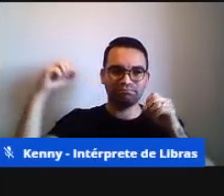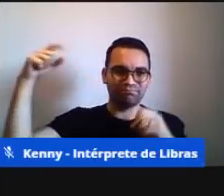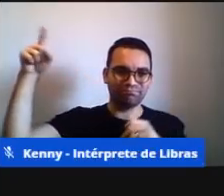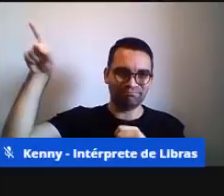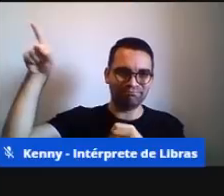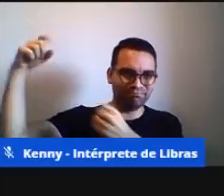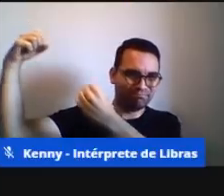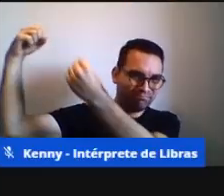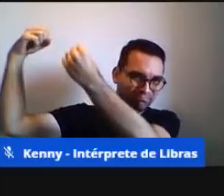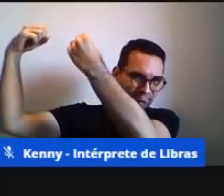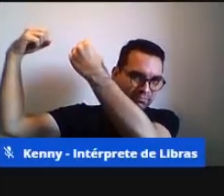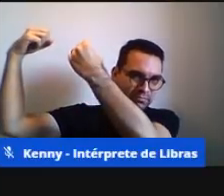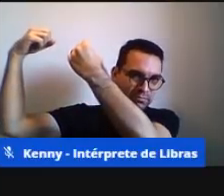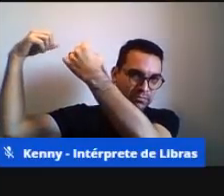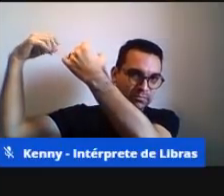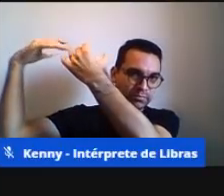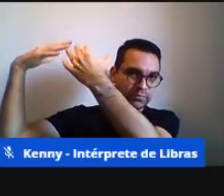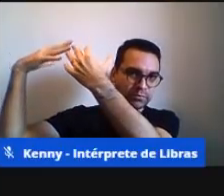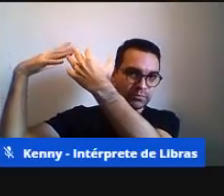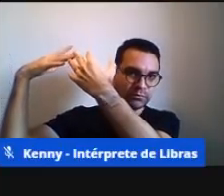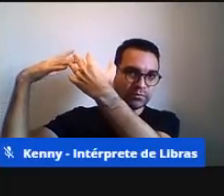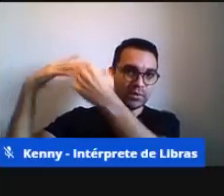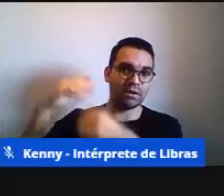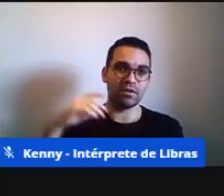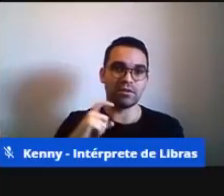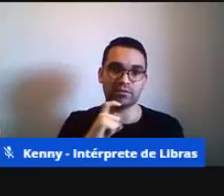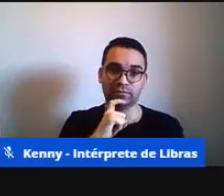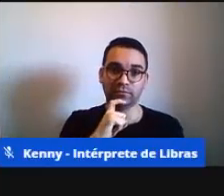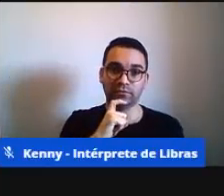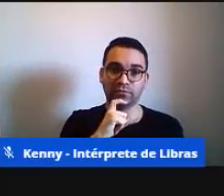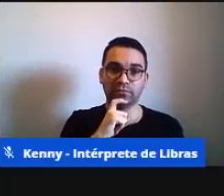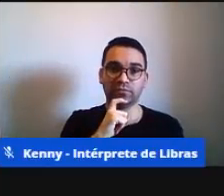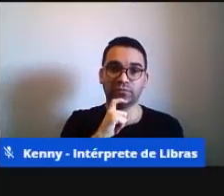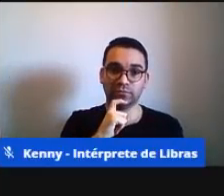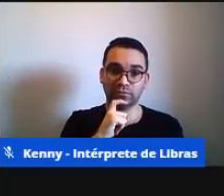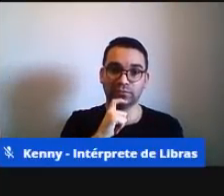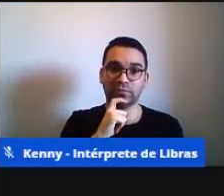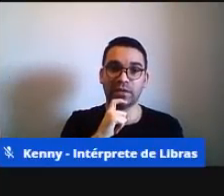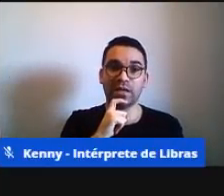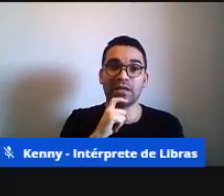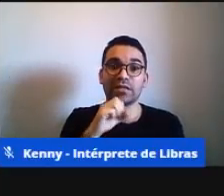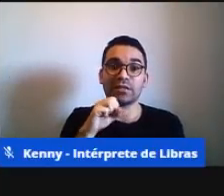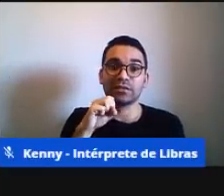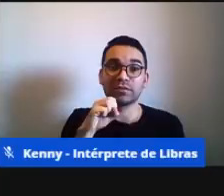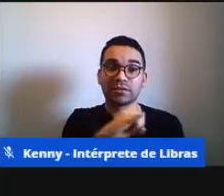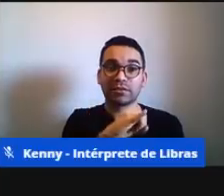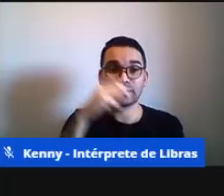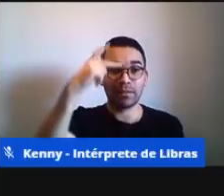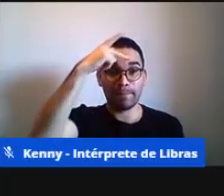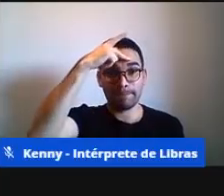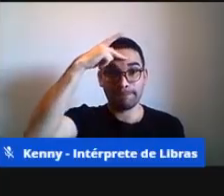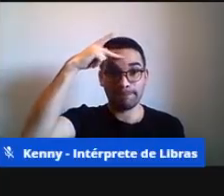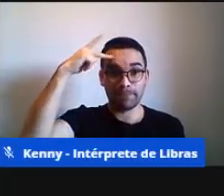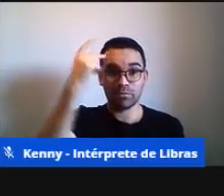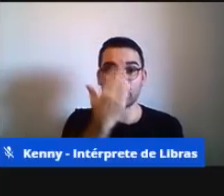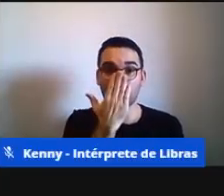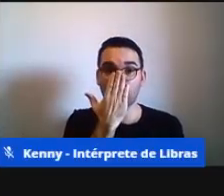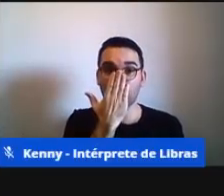ar ele é direcionado, né, em um sentido. E se uma pessoa estiver na frente do ar-condicionado com